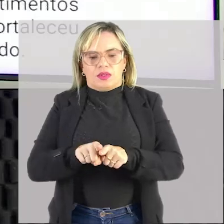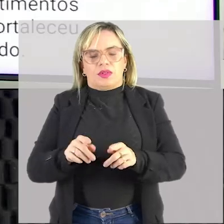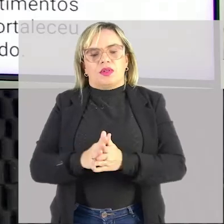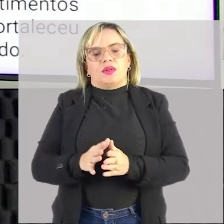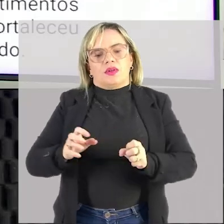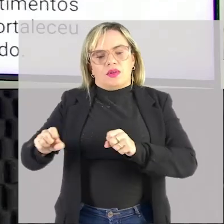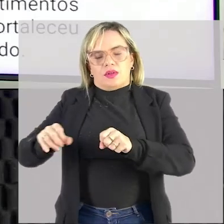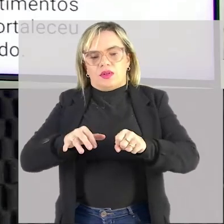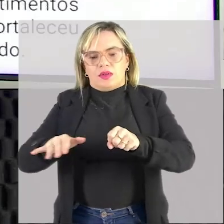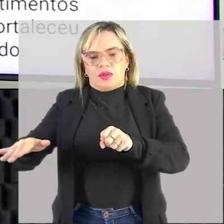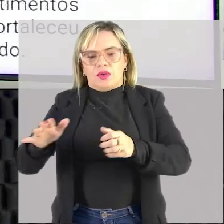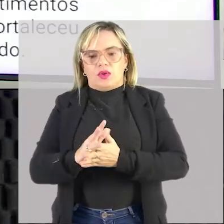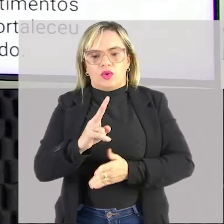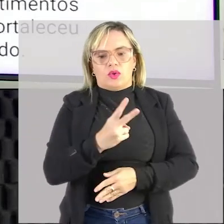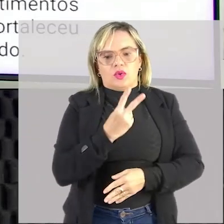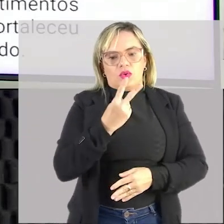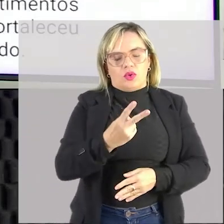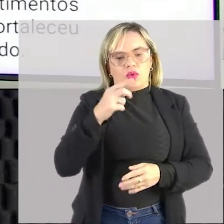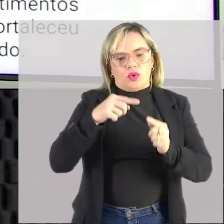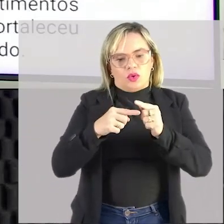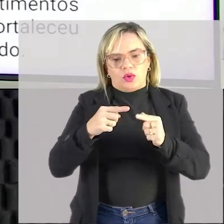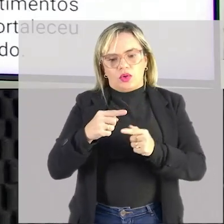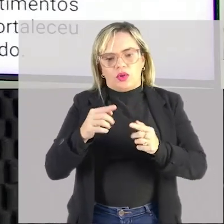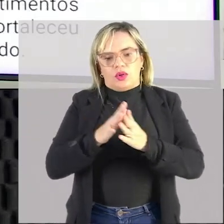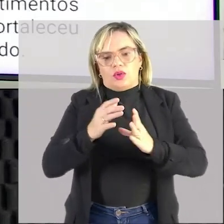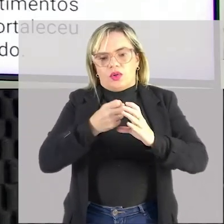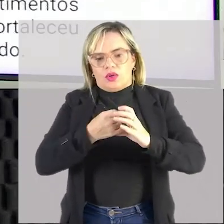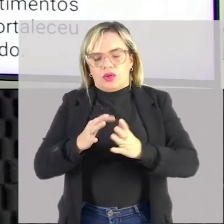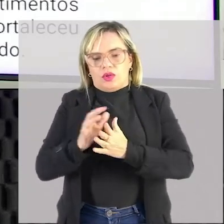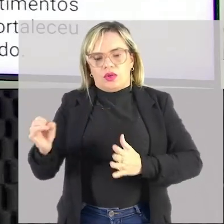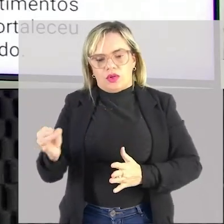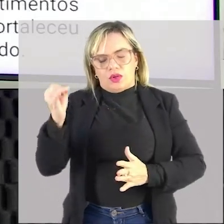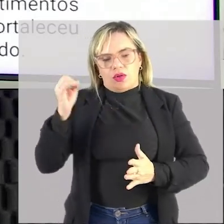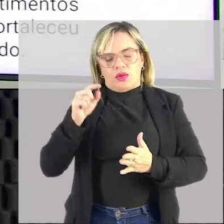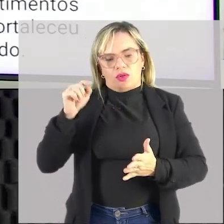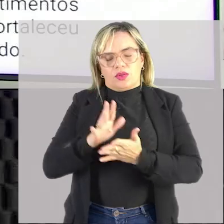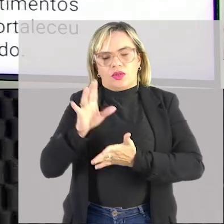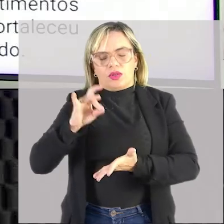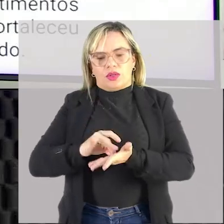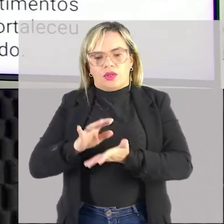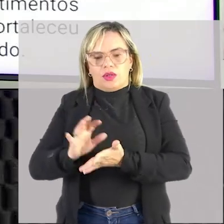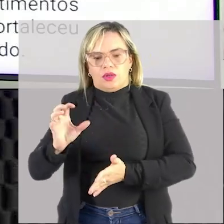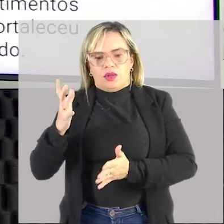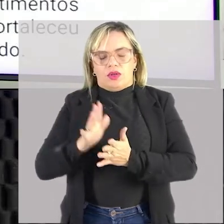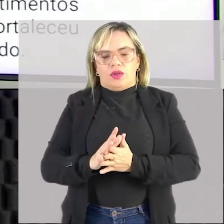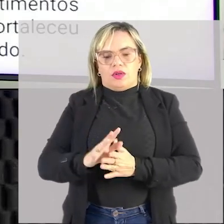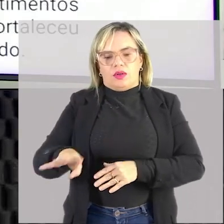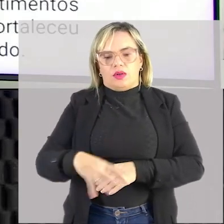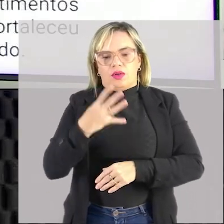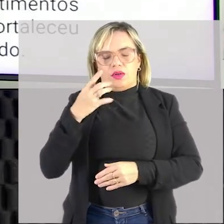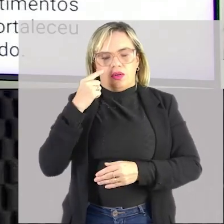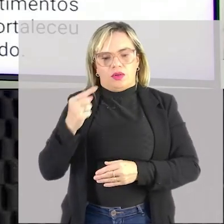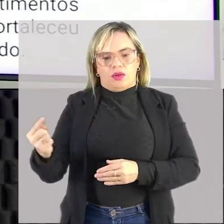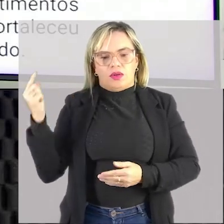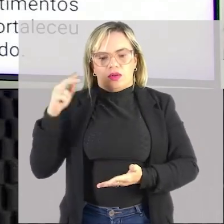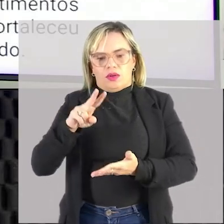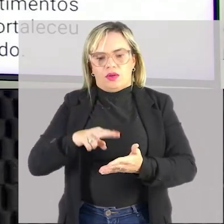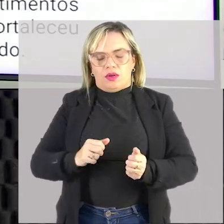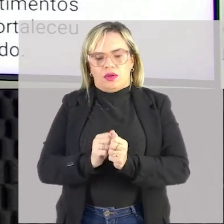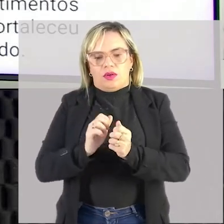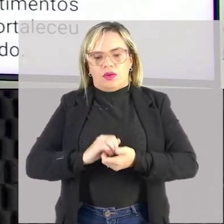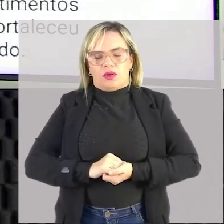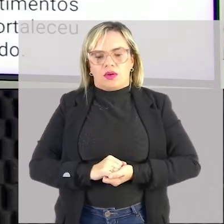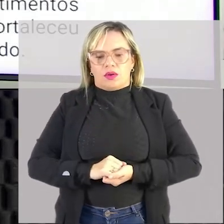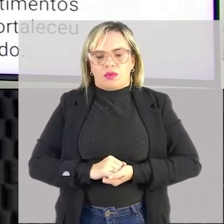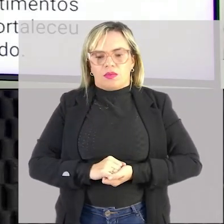essas 2 vetores foram os mais importantes, que de fato ocorreram. 4. A ocupação foi de caráter comercial e